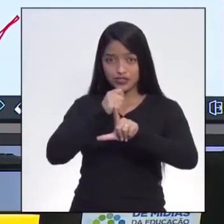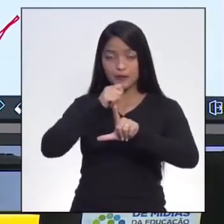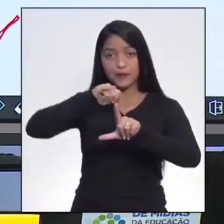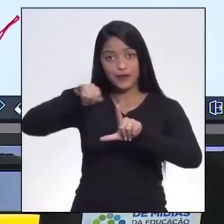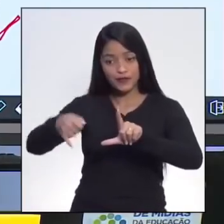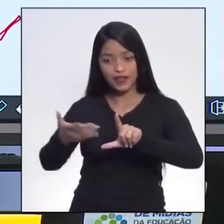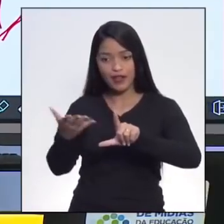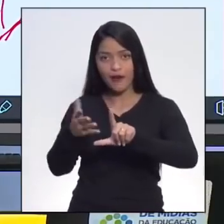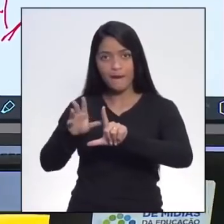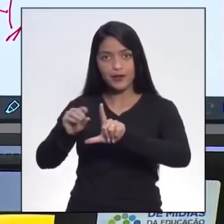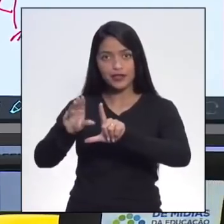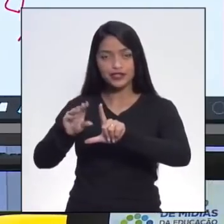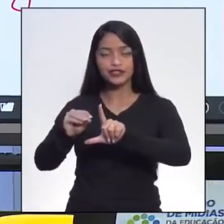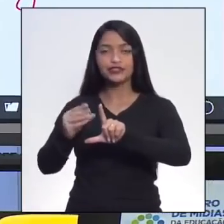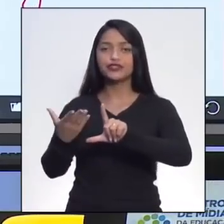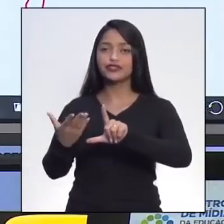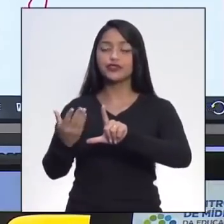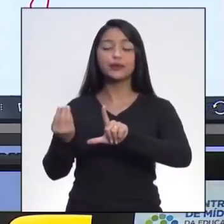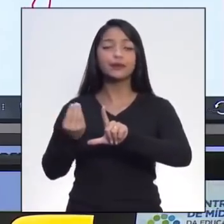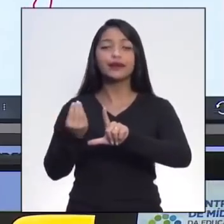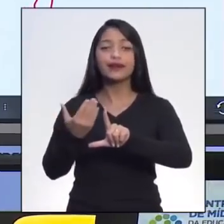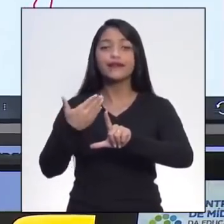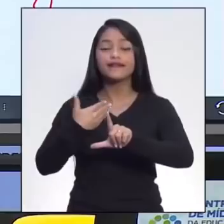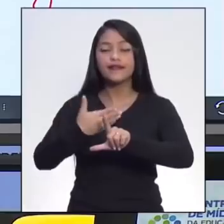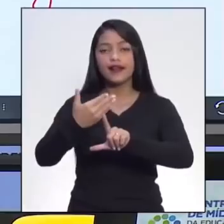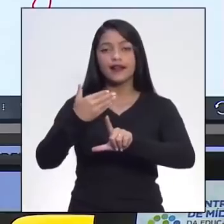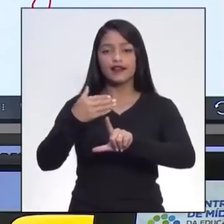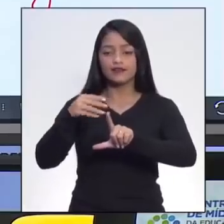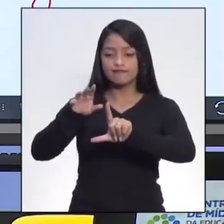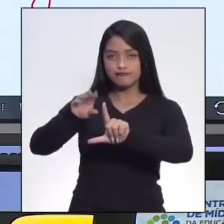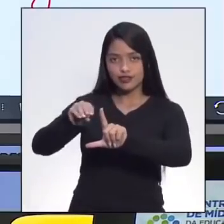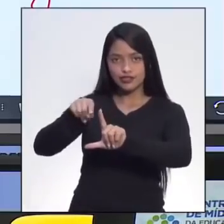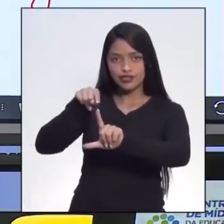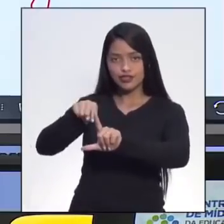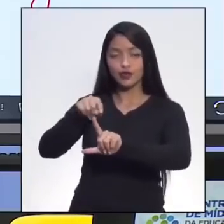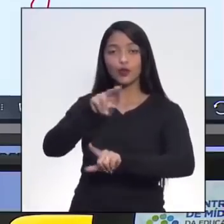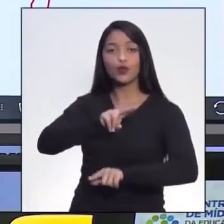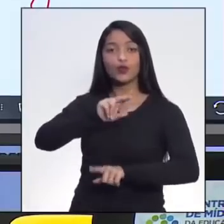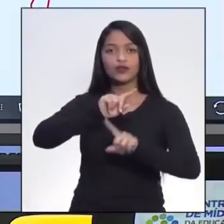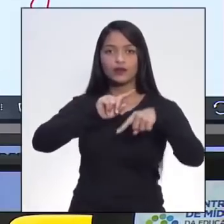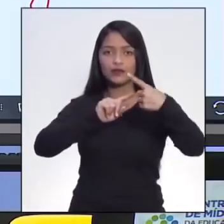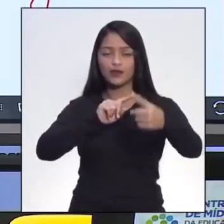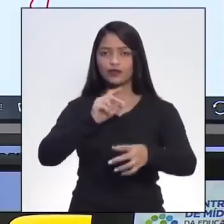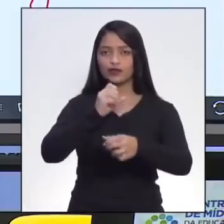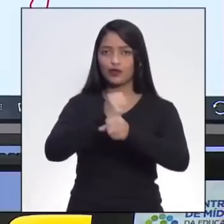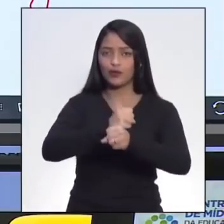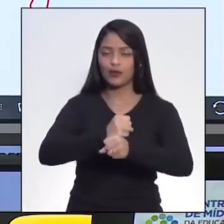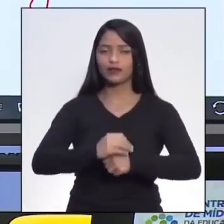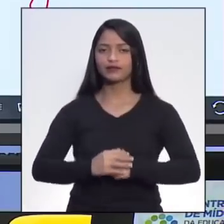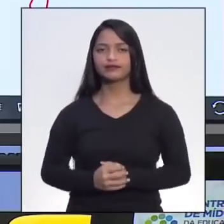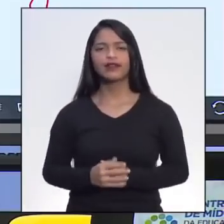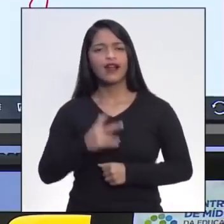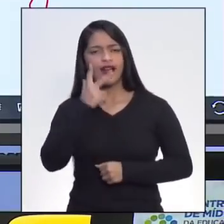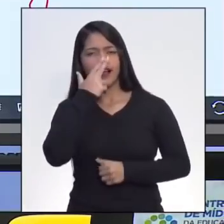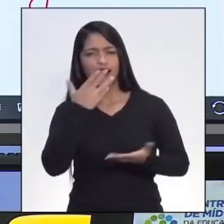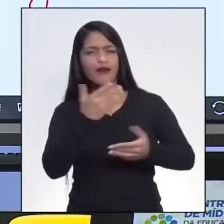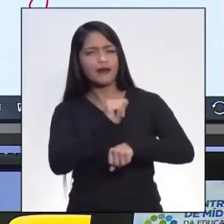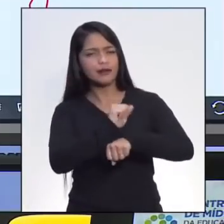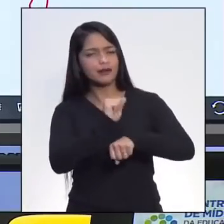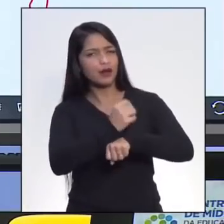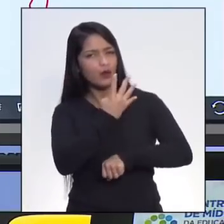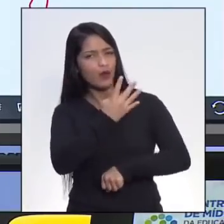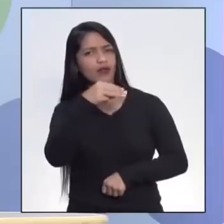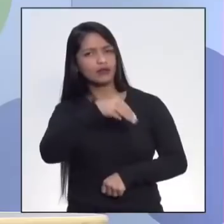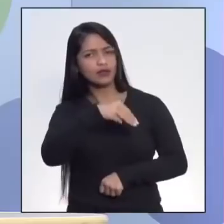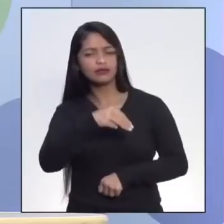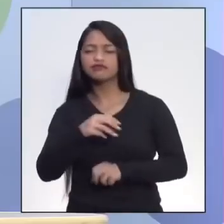faça, porque vocês vão utilizar esse valor na próxima. Jonas, eu acho que eu vou dar uns 4 minutinhos dessa vez,